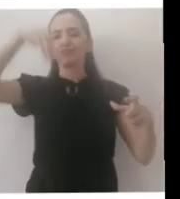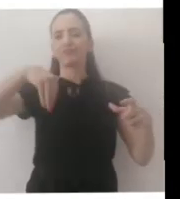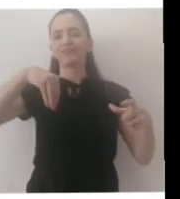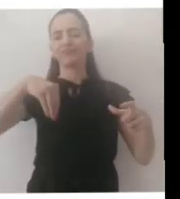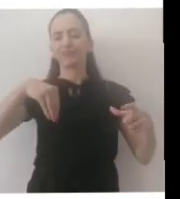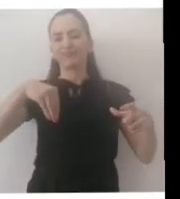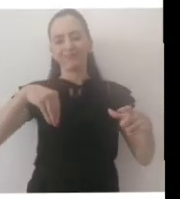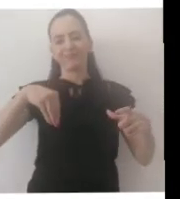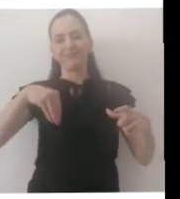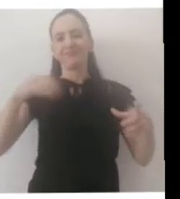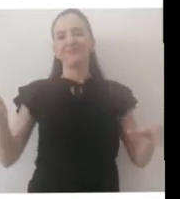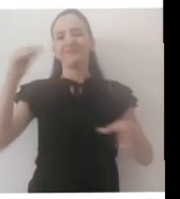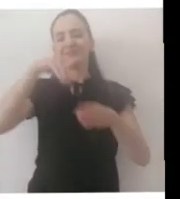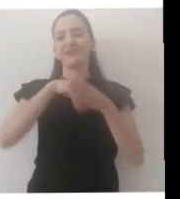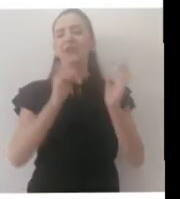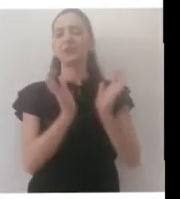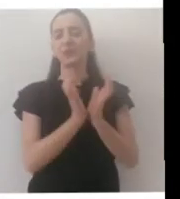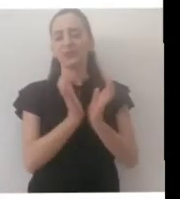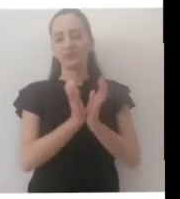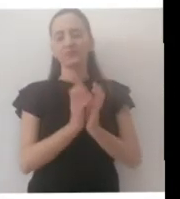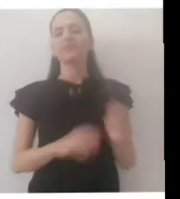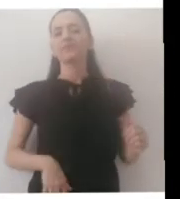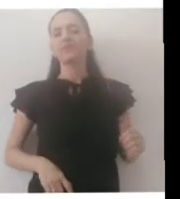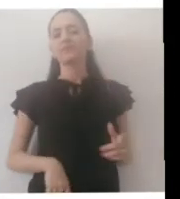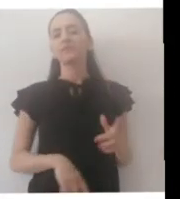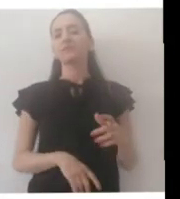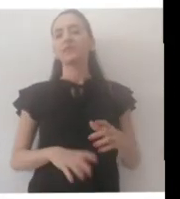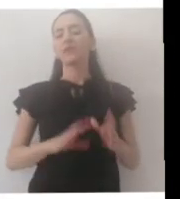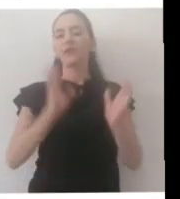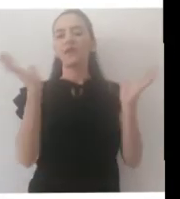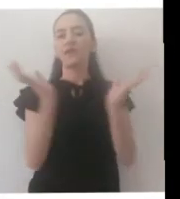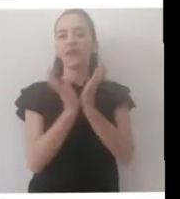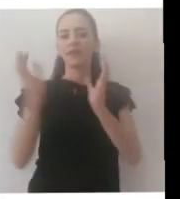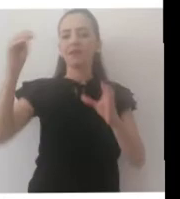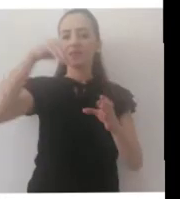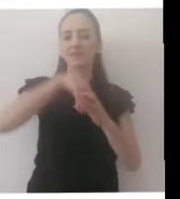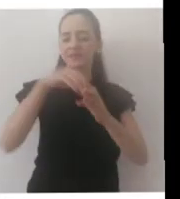neste período de operacional concreto, conseguem